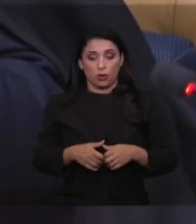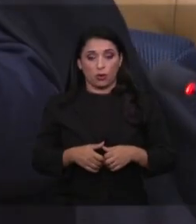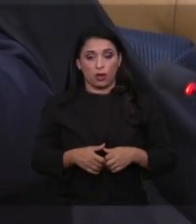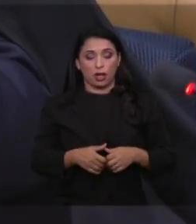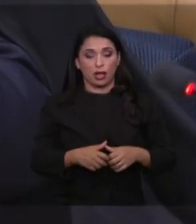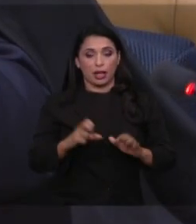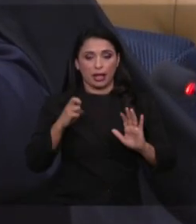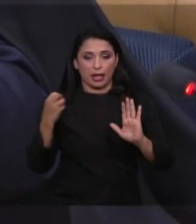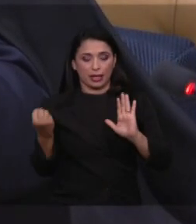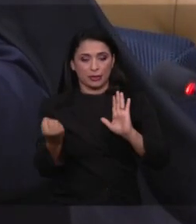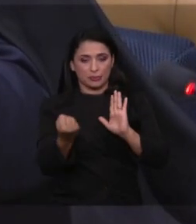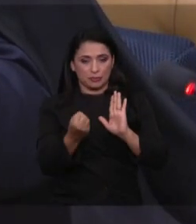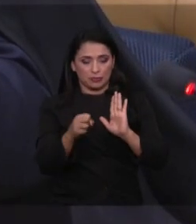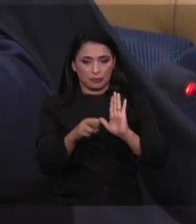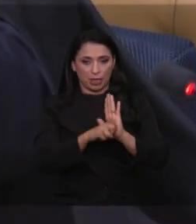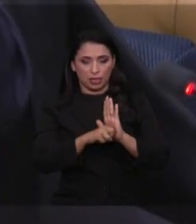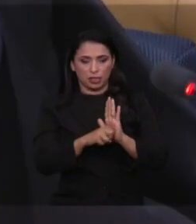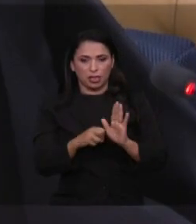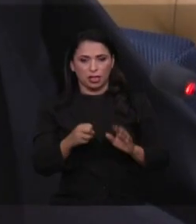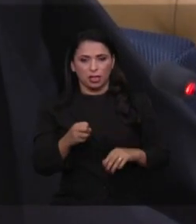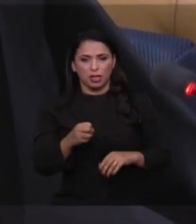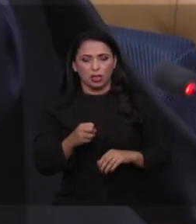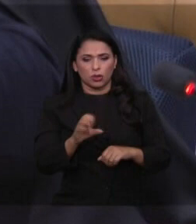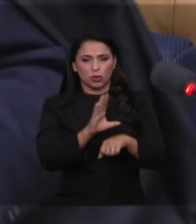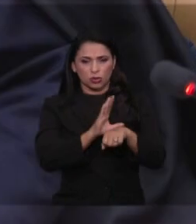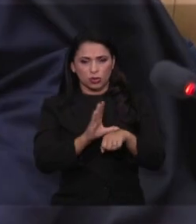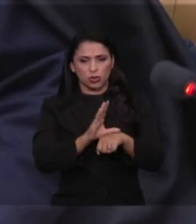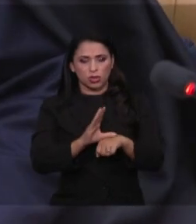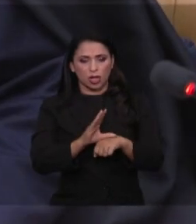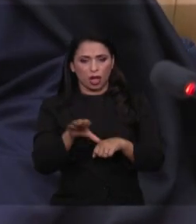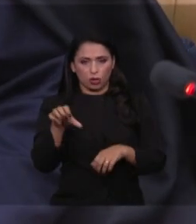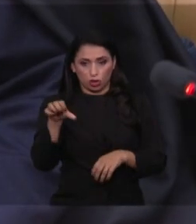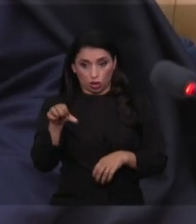9 de junho, se não me falha a memória, e a lei